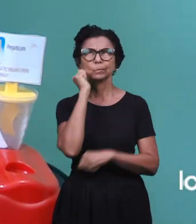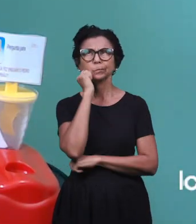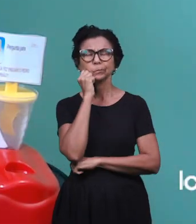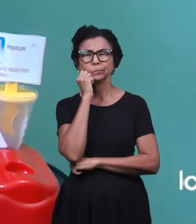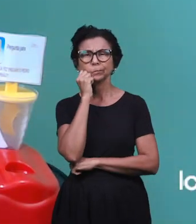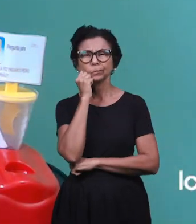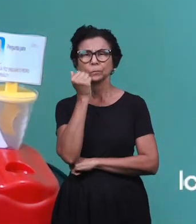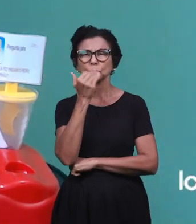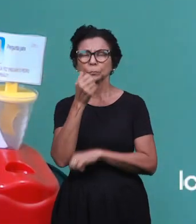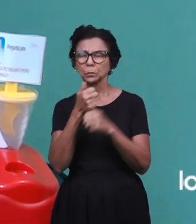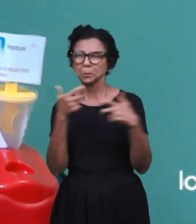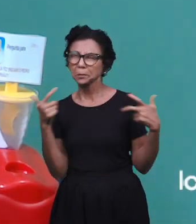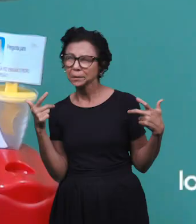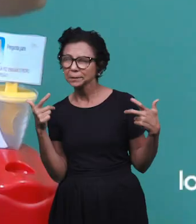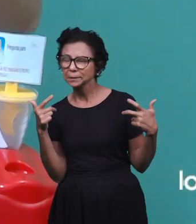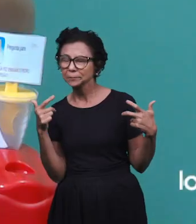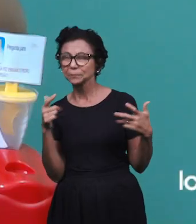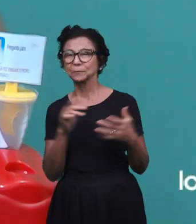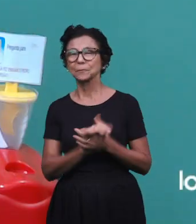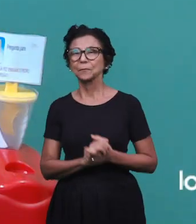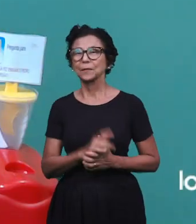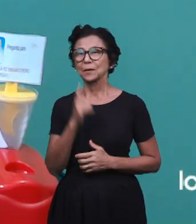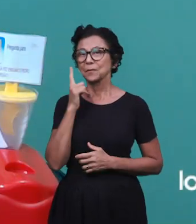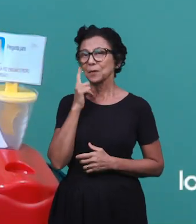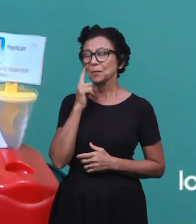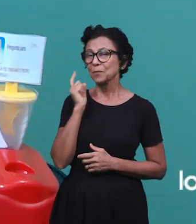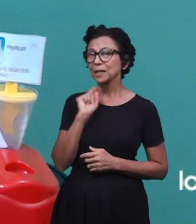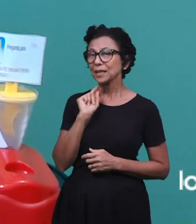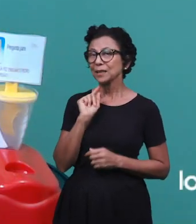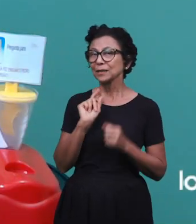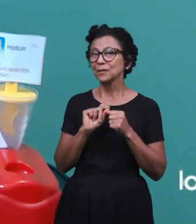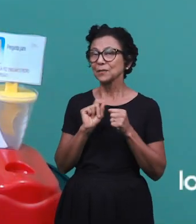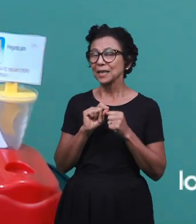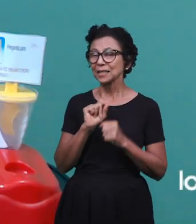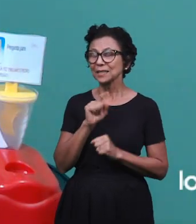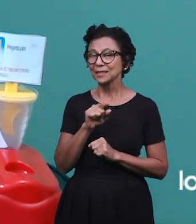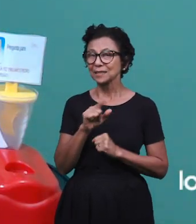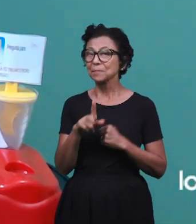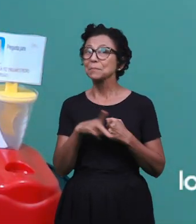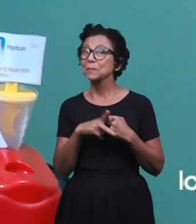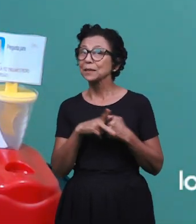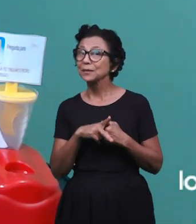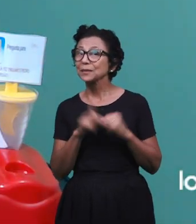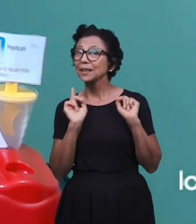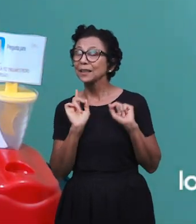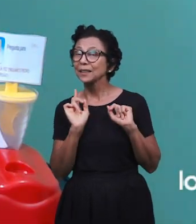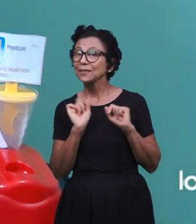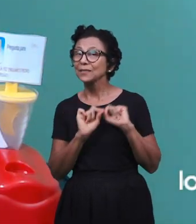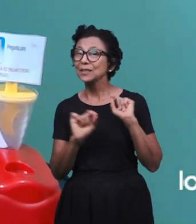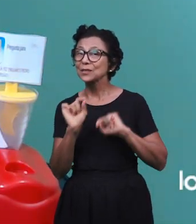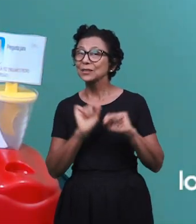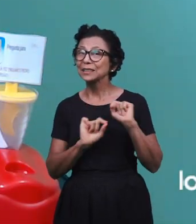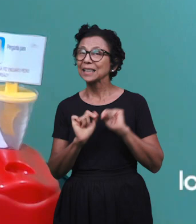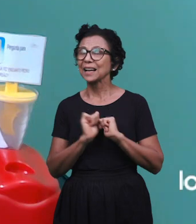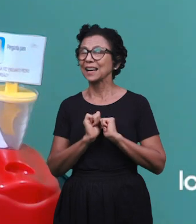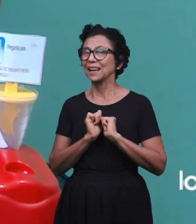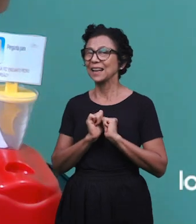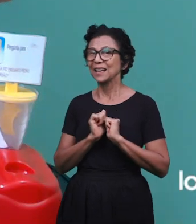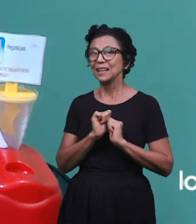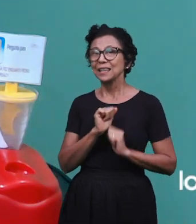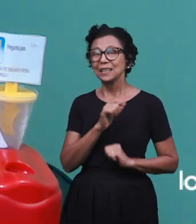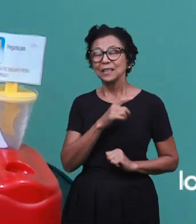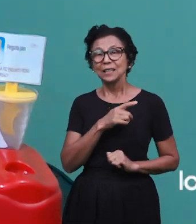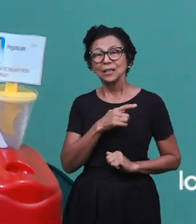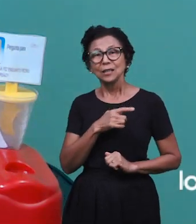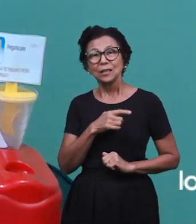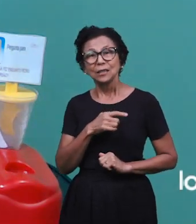coisa? Não, vamos ver o que Pedro fez? Está aqui dentro também a resposta. Olha só, Pedro foi